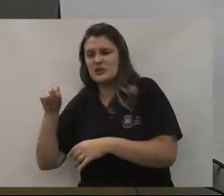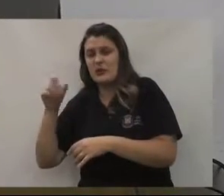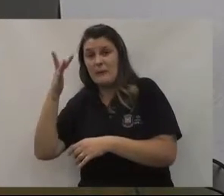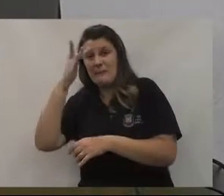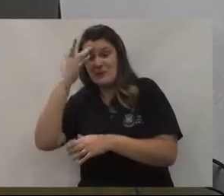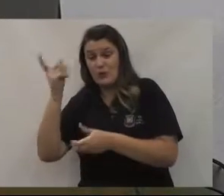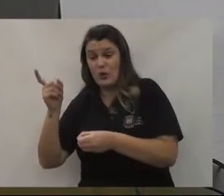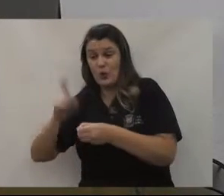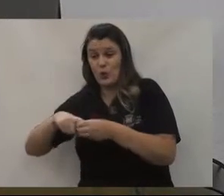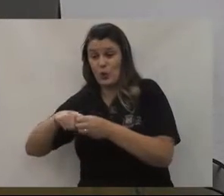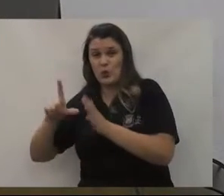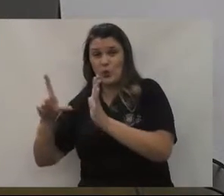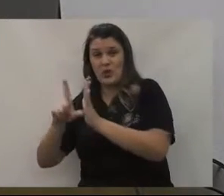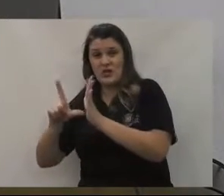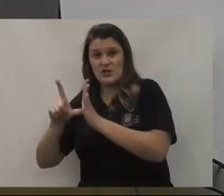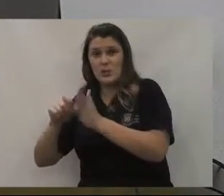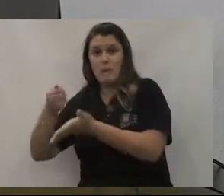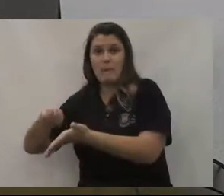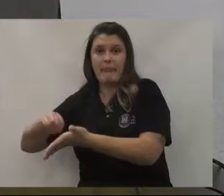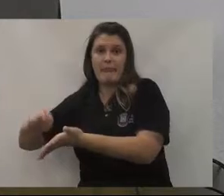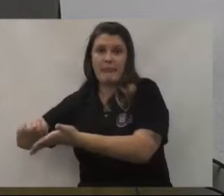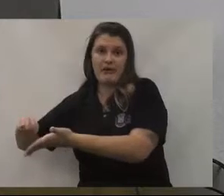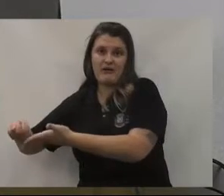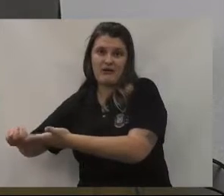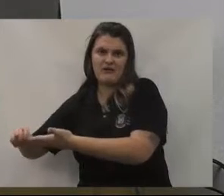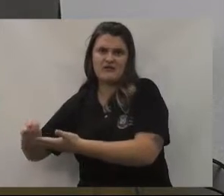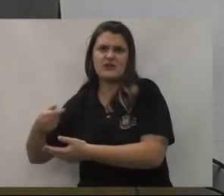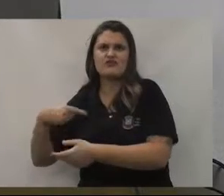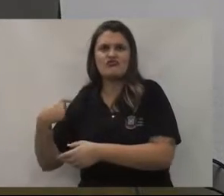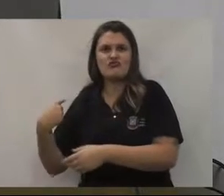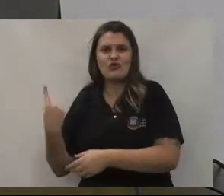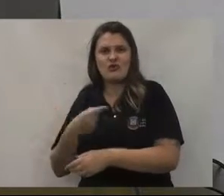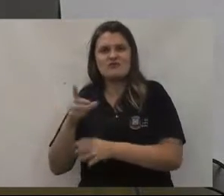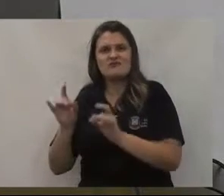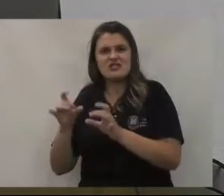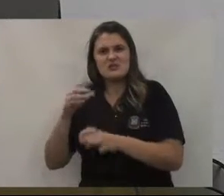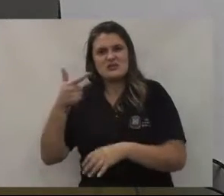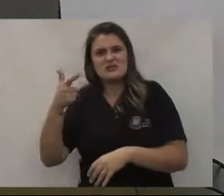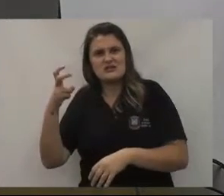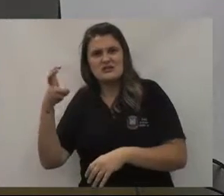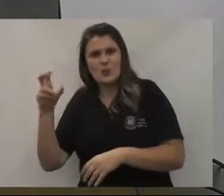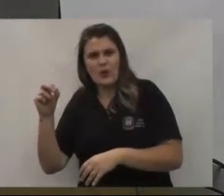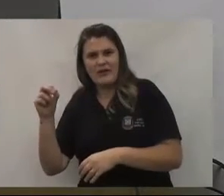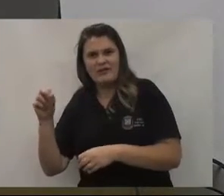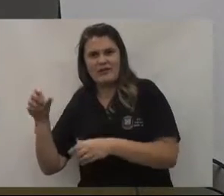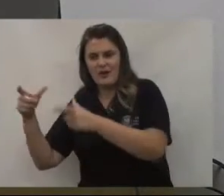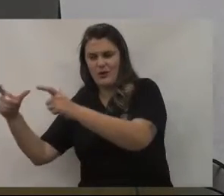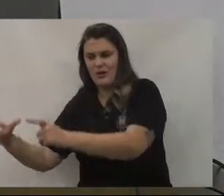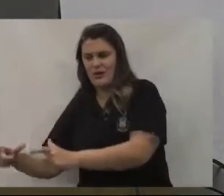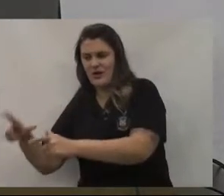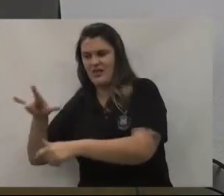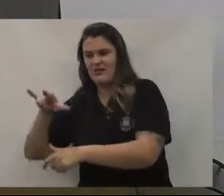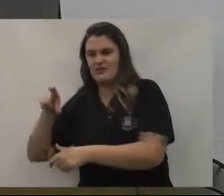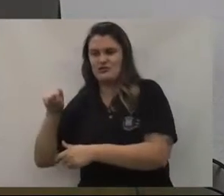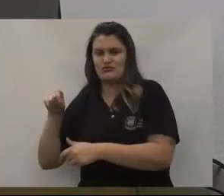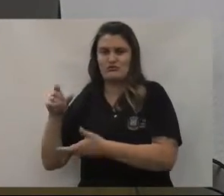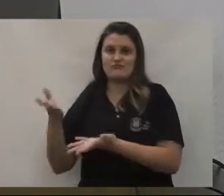pagar propaganda, e colocamos umas 150 lixeiras aqui. funcionaram, mas não era o ideal, não eram